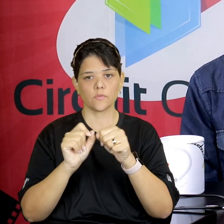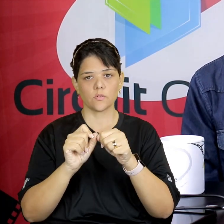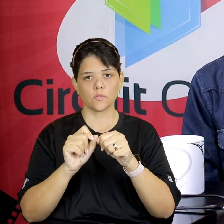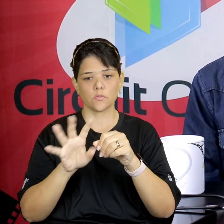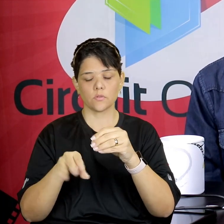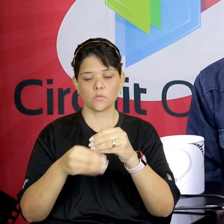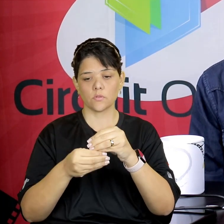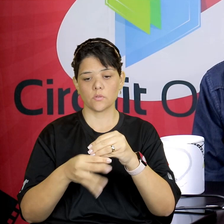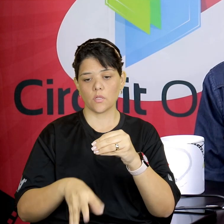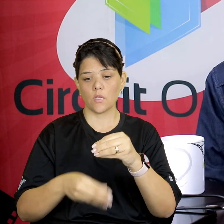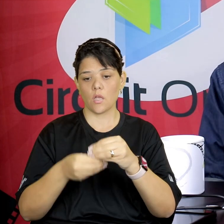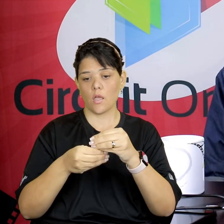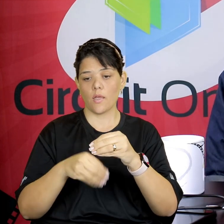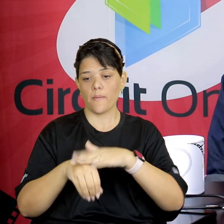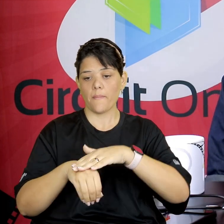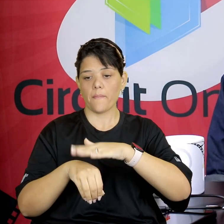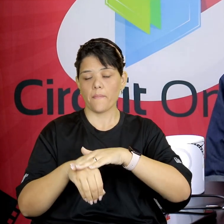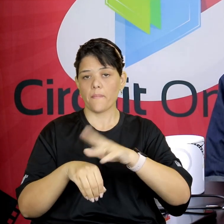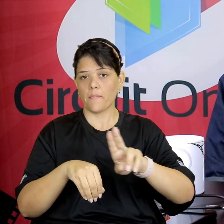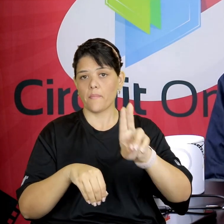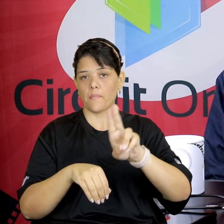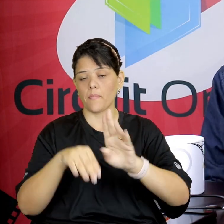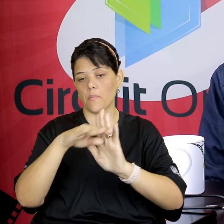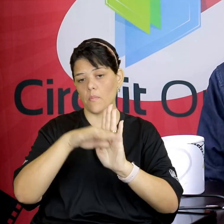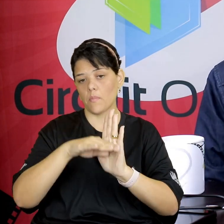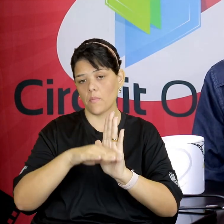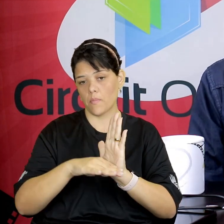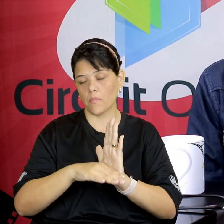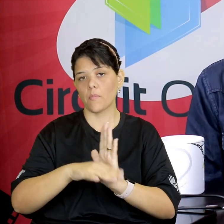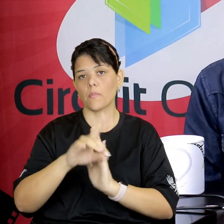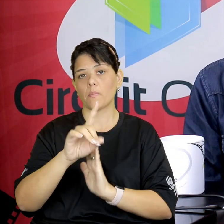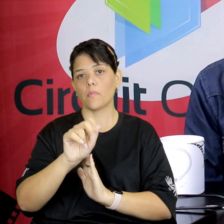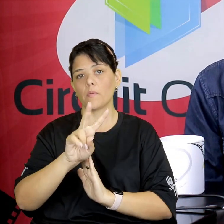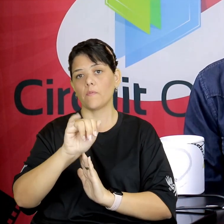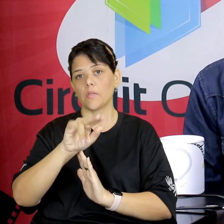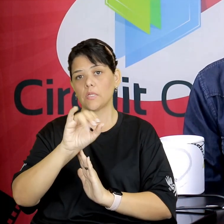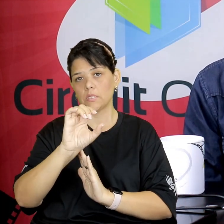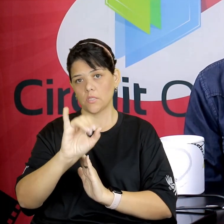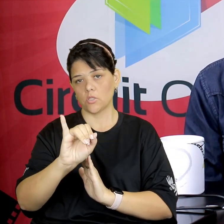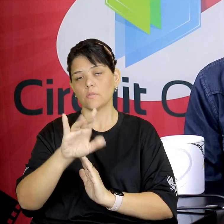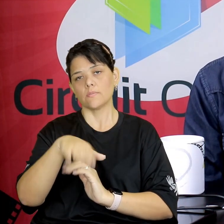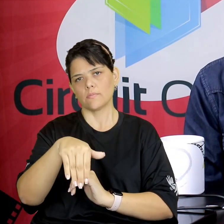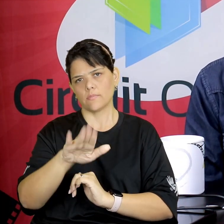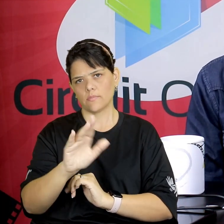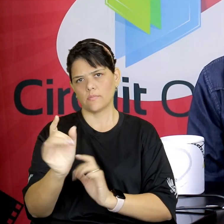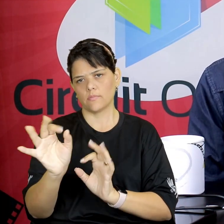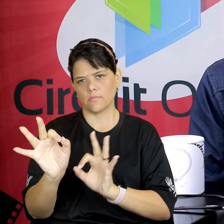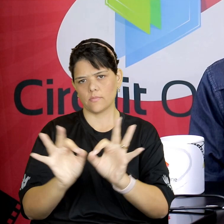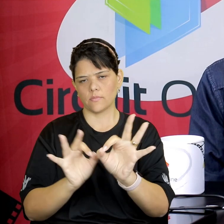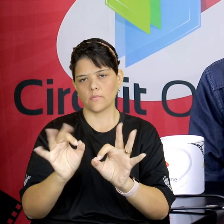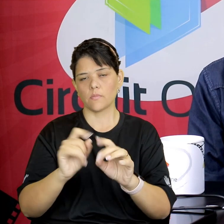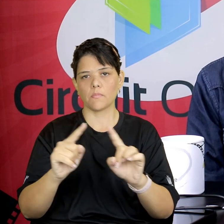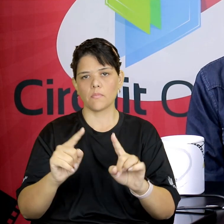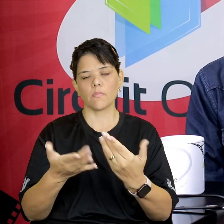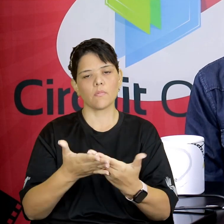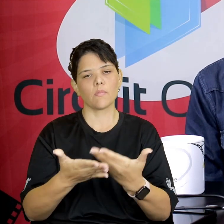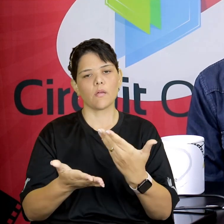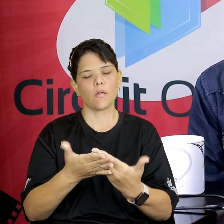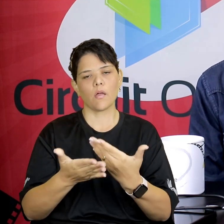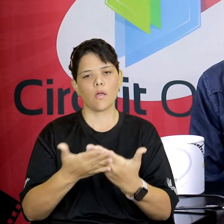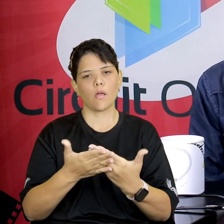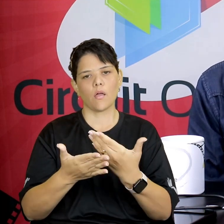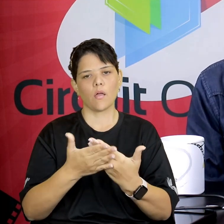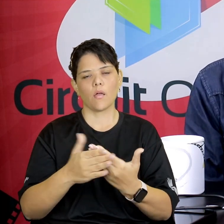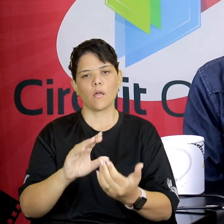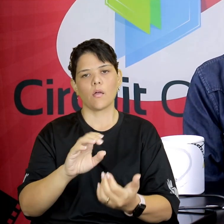DaVinci, porque ele é melhor para visualizar e tal, porque ele é mais organizado. Mas essas aulas de efeitozinho e